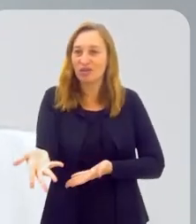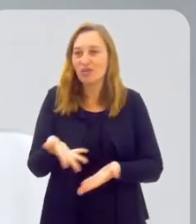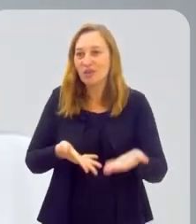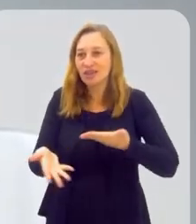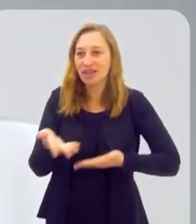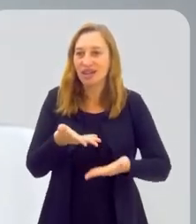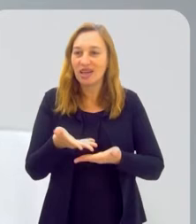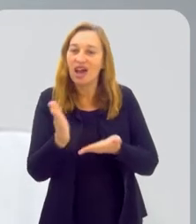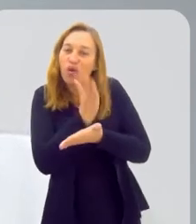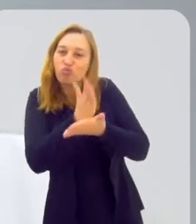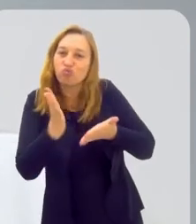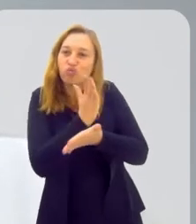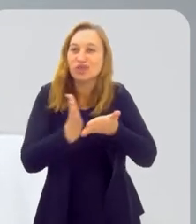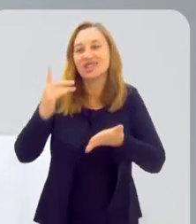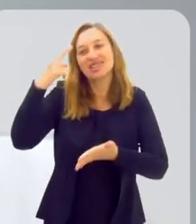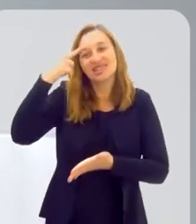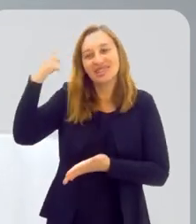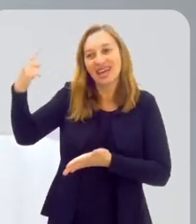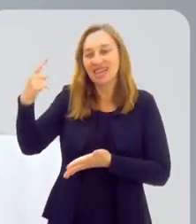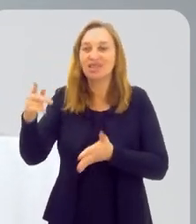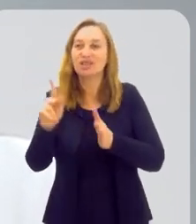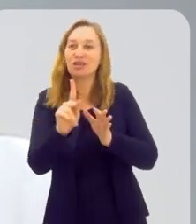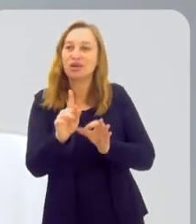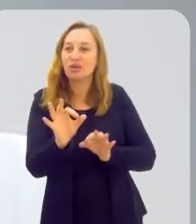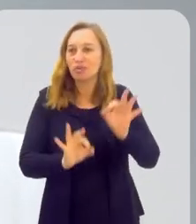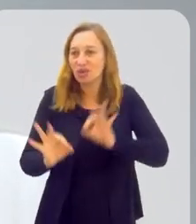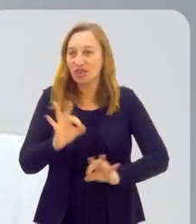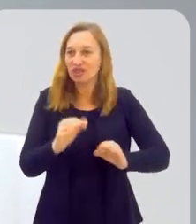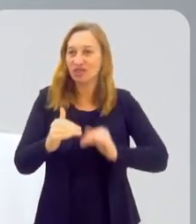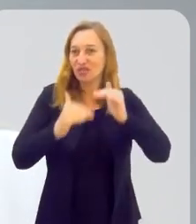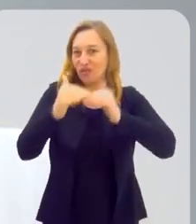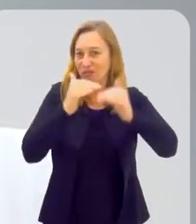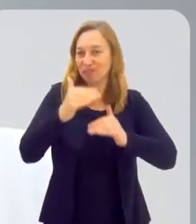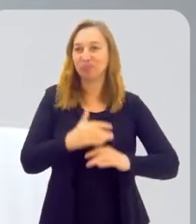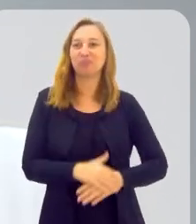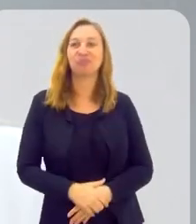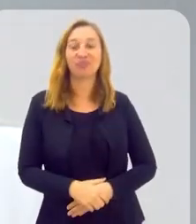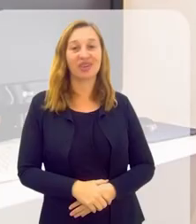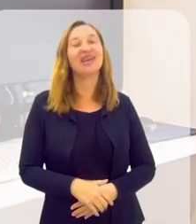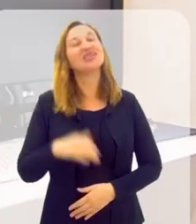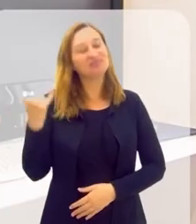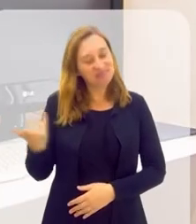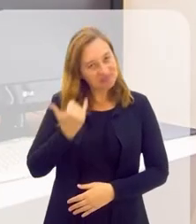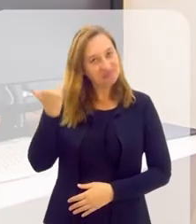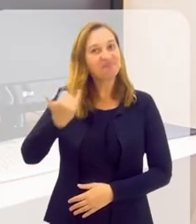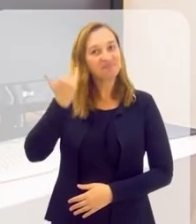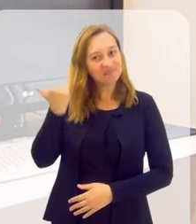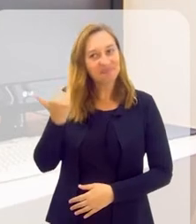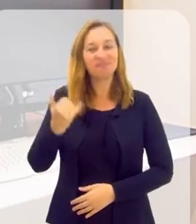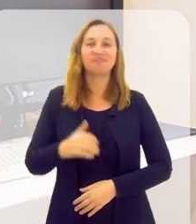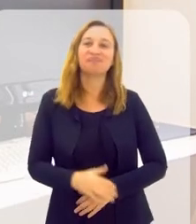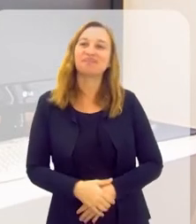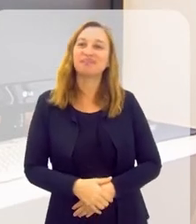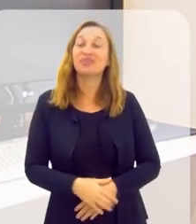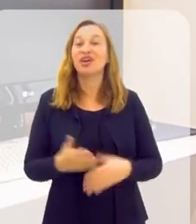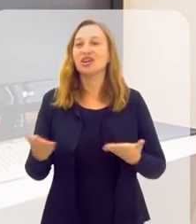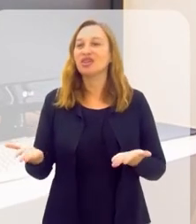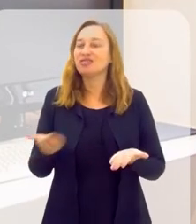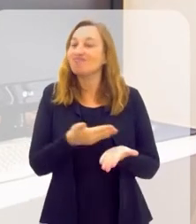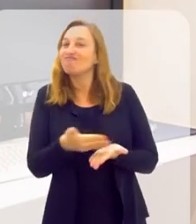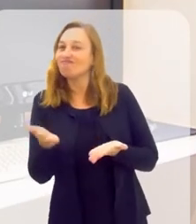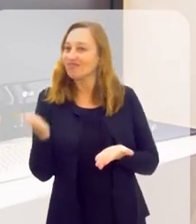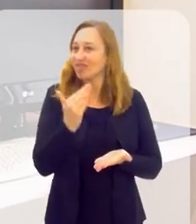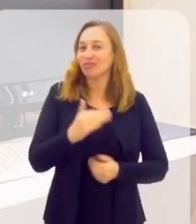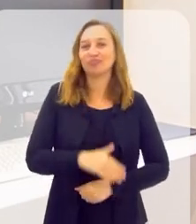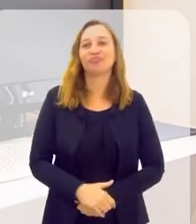partilhar algumas ideias e alguns projetos que estamos a desenvolver. Super importantes, por sinal. Então vamos lá,